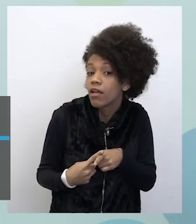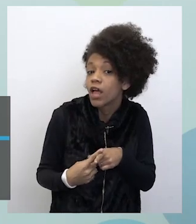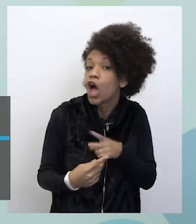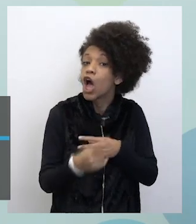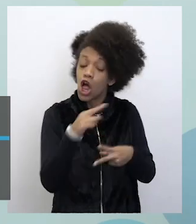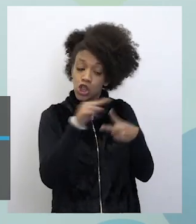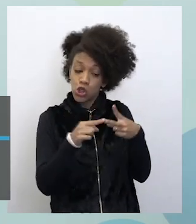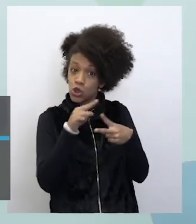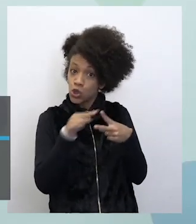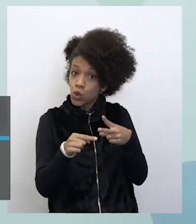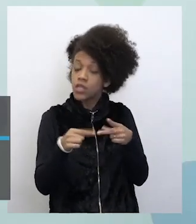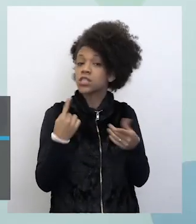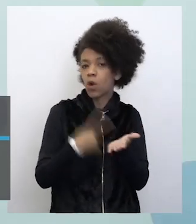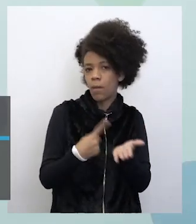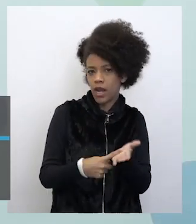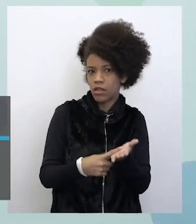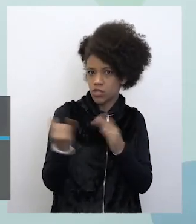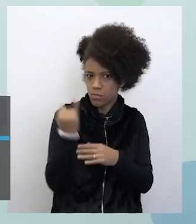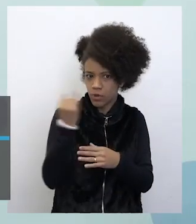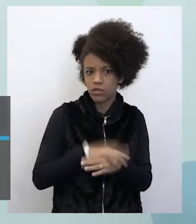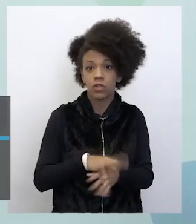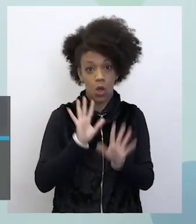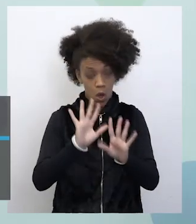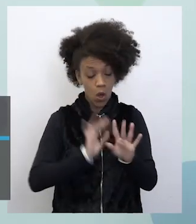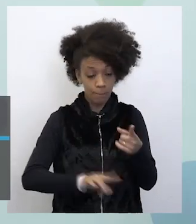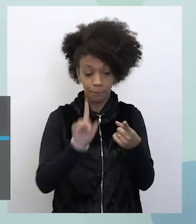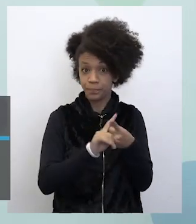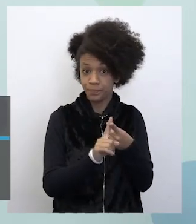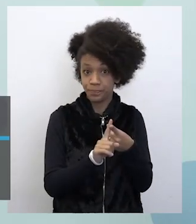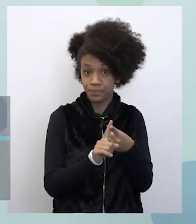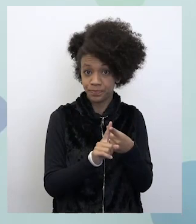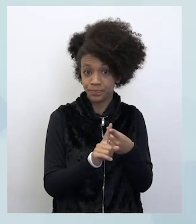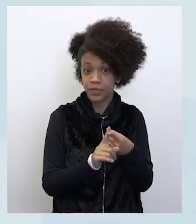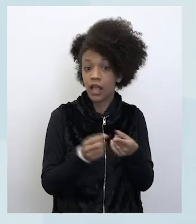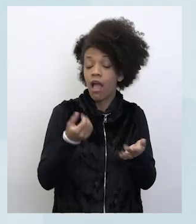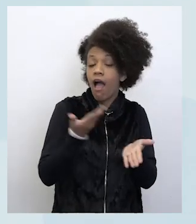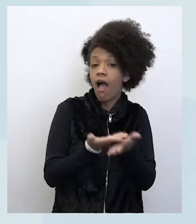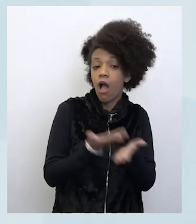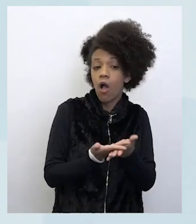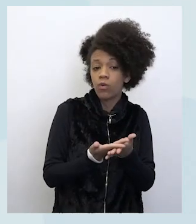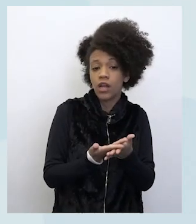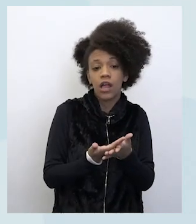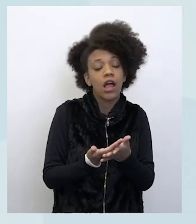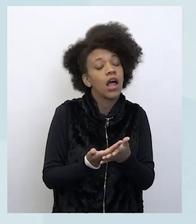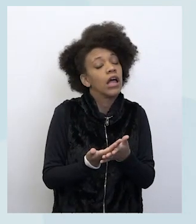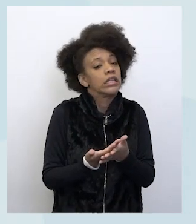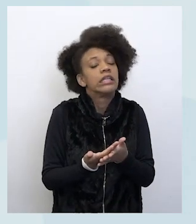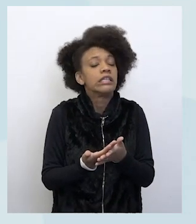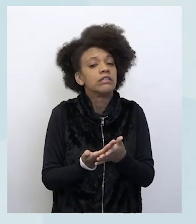combinados importantes para fazer. Então, vamos lá para os 2 combinados. Nessa aula, a gente não